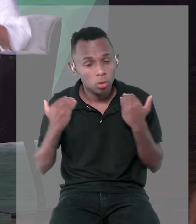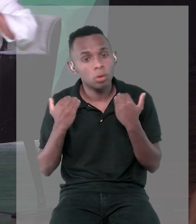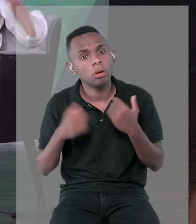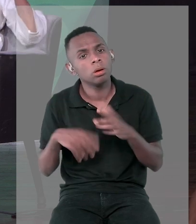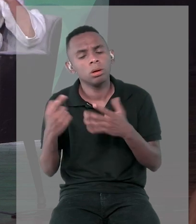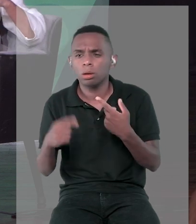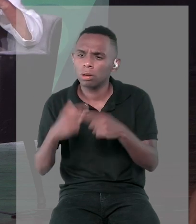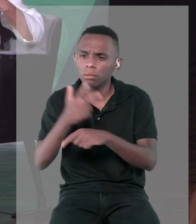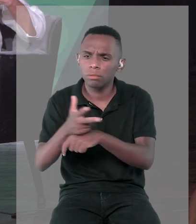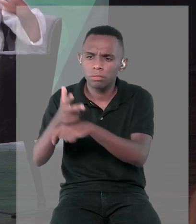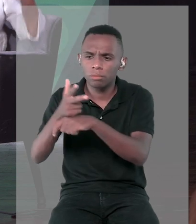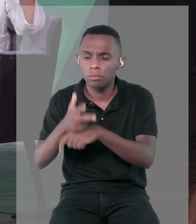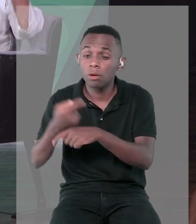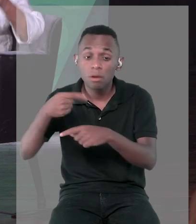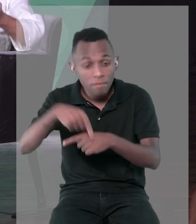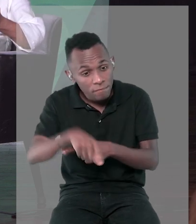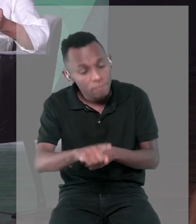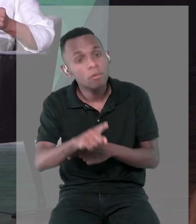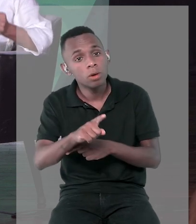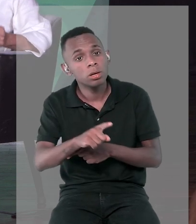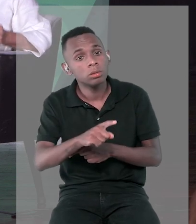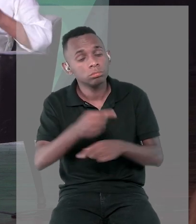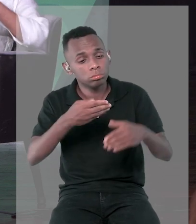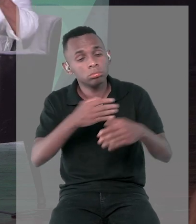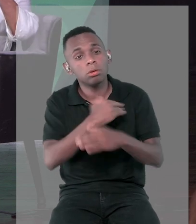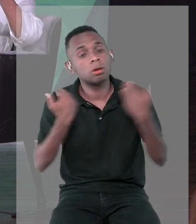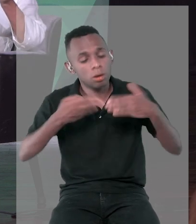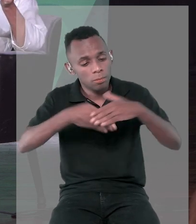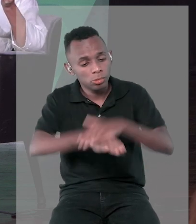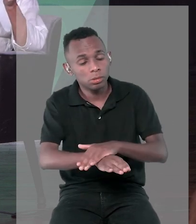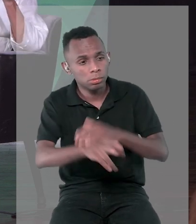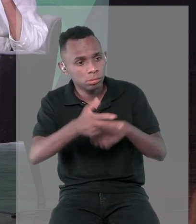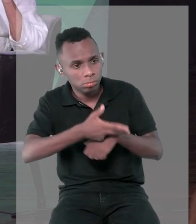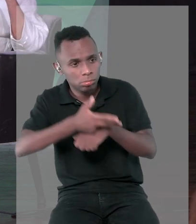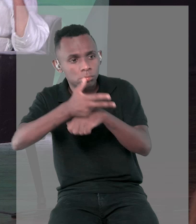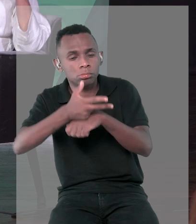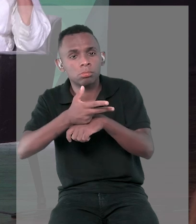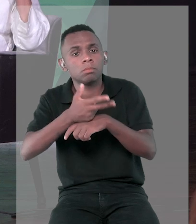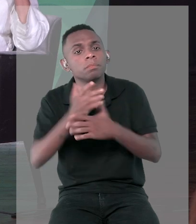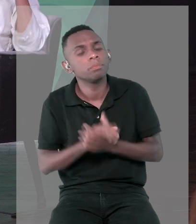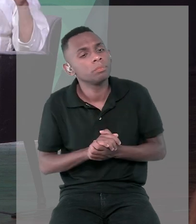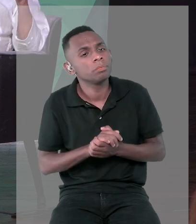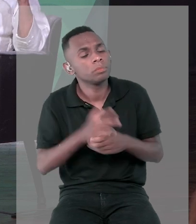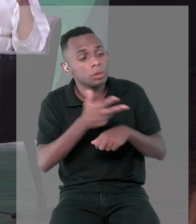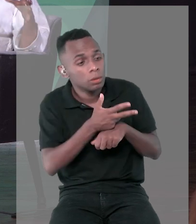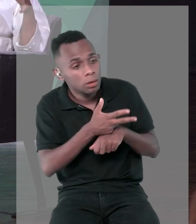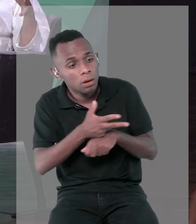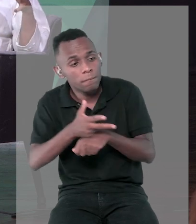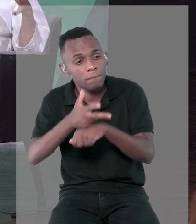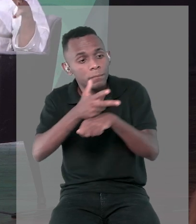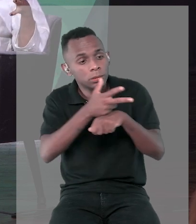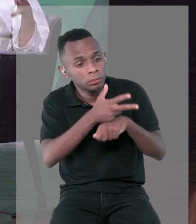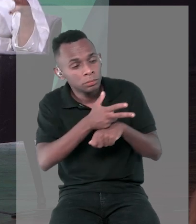ele pegou a máquina de filmar e foi para o cemitério. Ele queria dar um de Glauber Rocha, né, que fez isso. Então, ele foi,